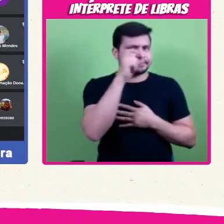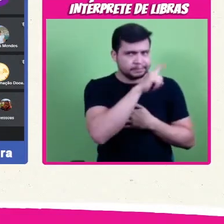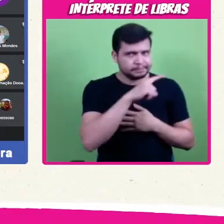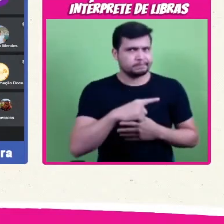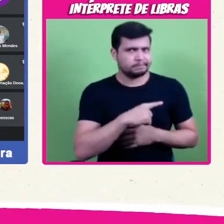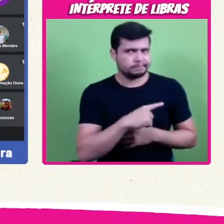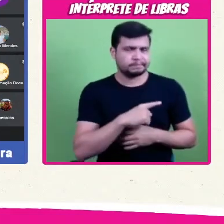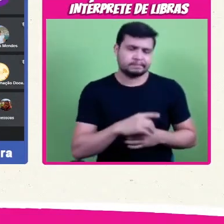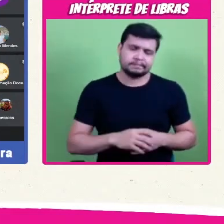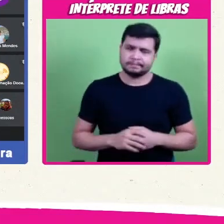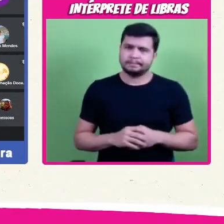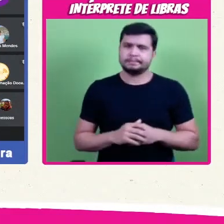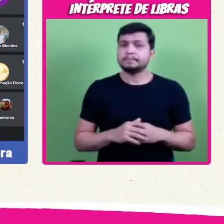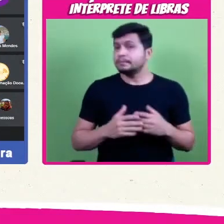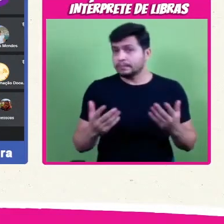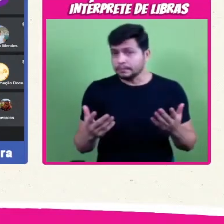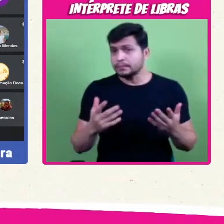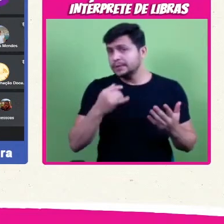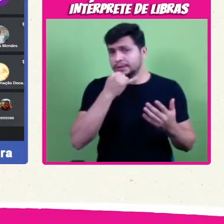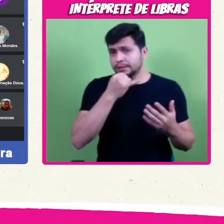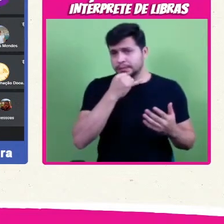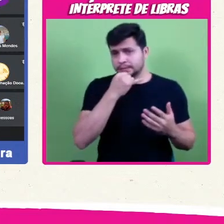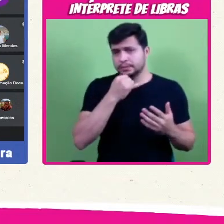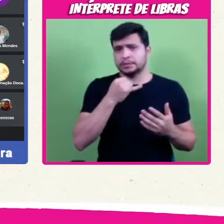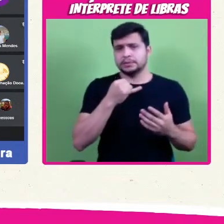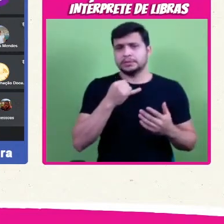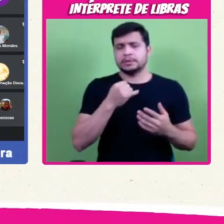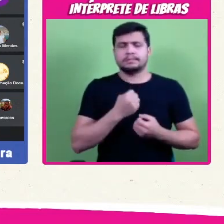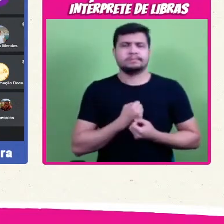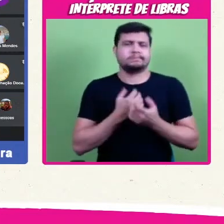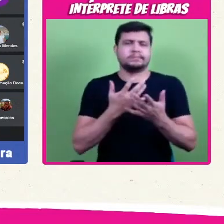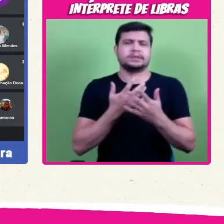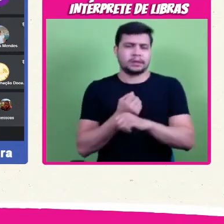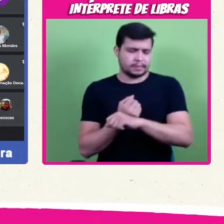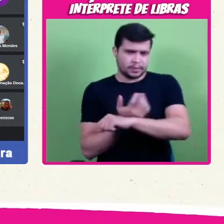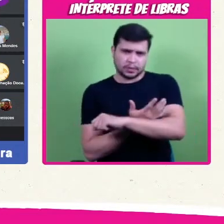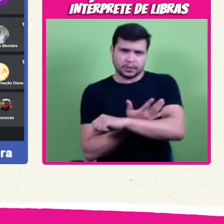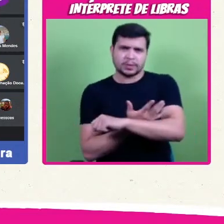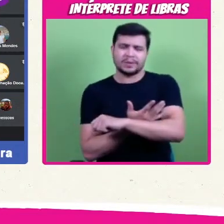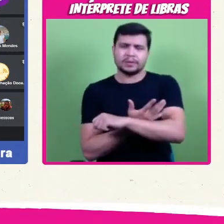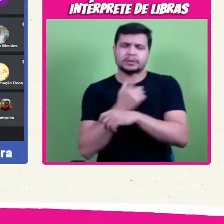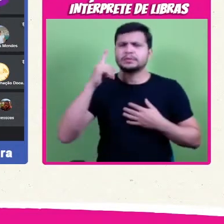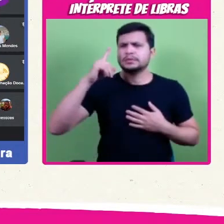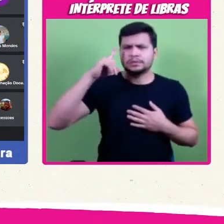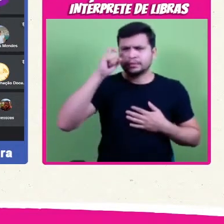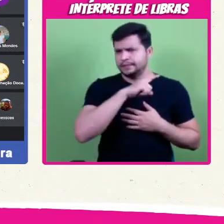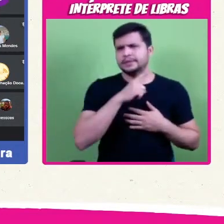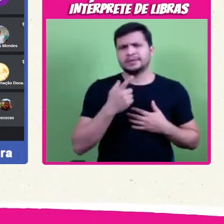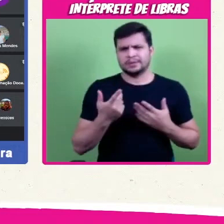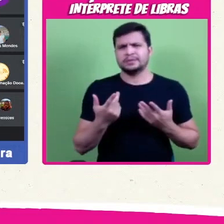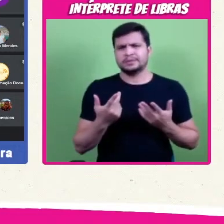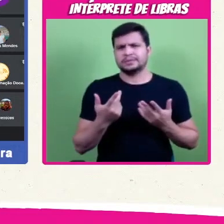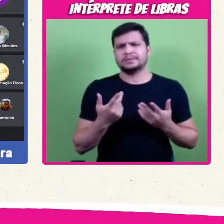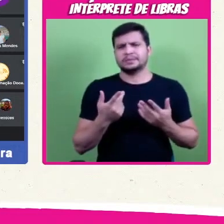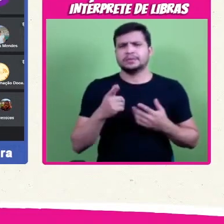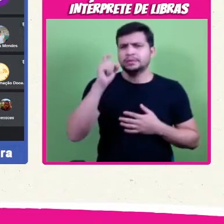E essa questão de colocar as emoções para fora é muito difícil de colocar em palavras para o outro, porque aquela pessoa